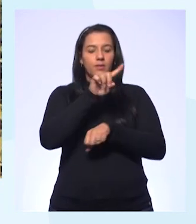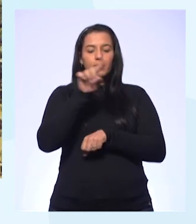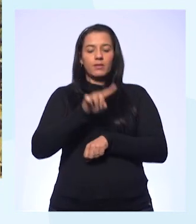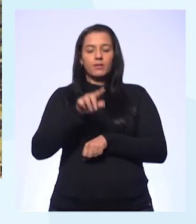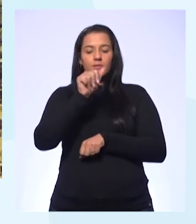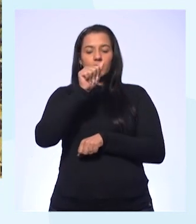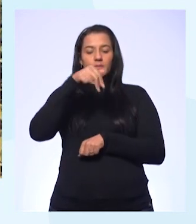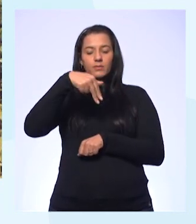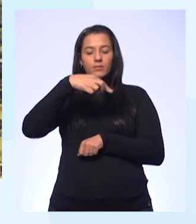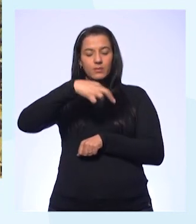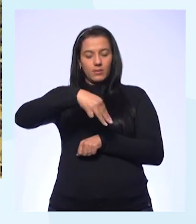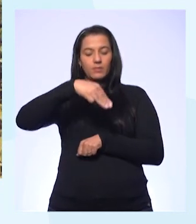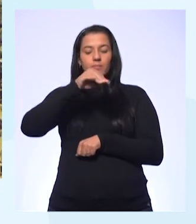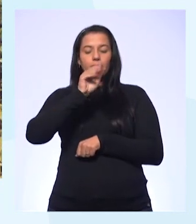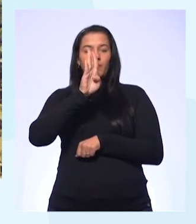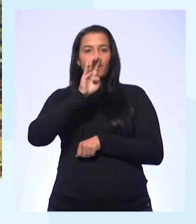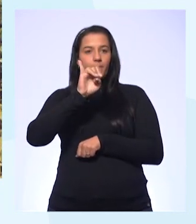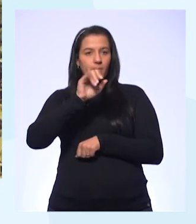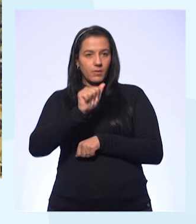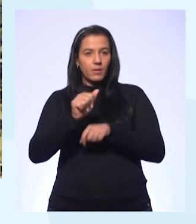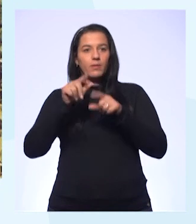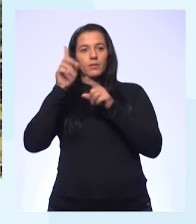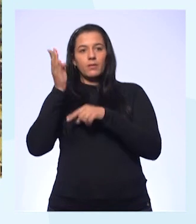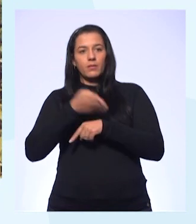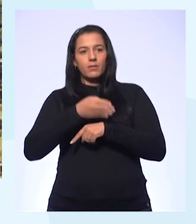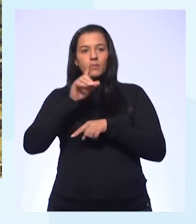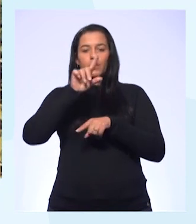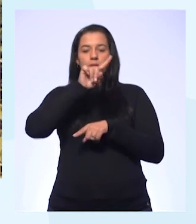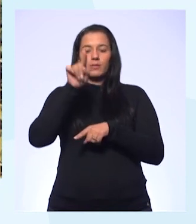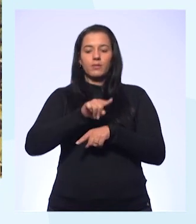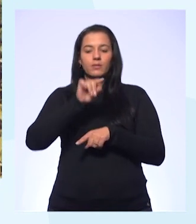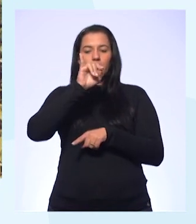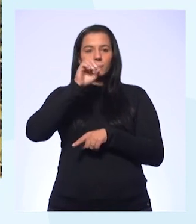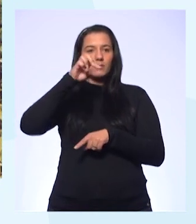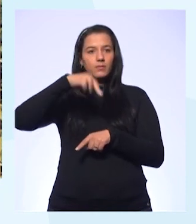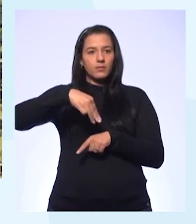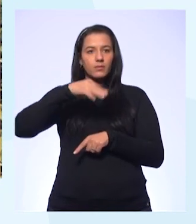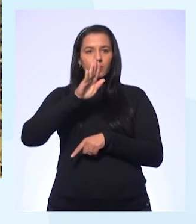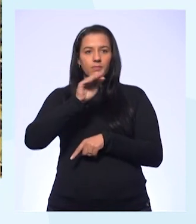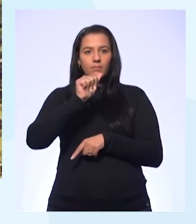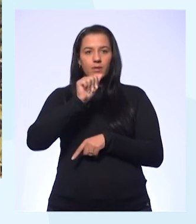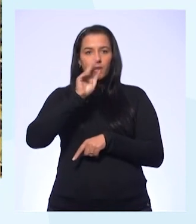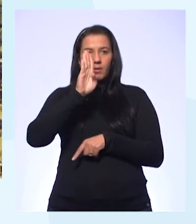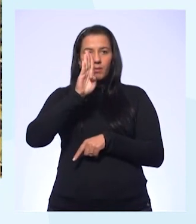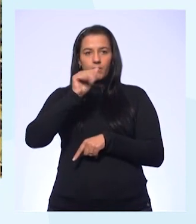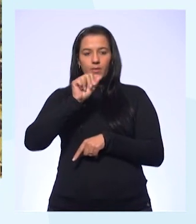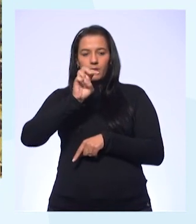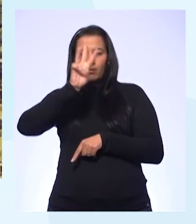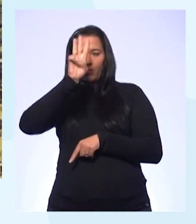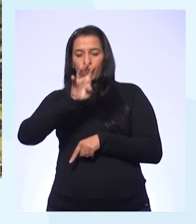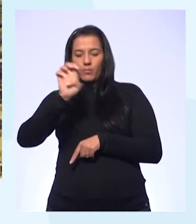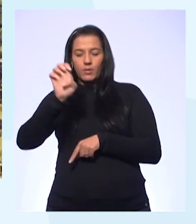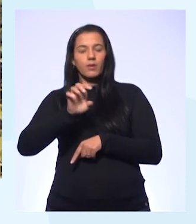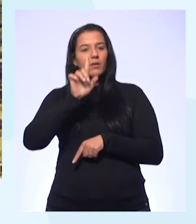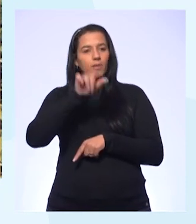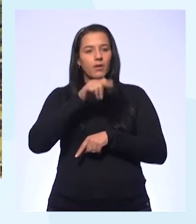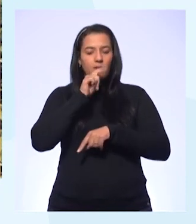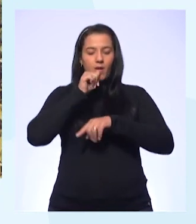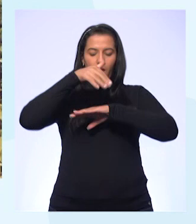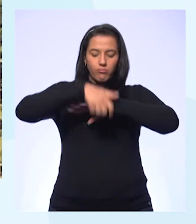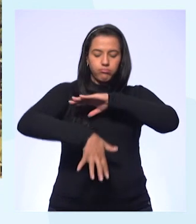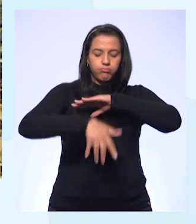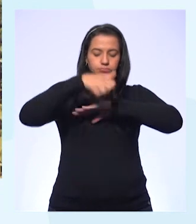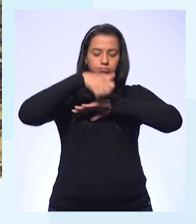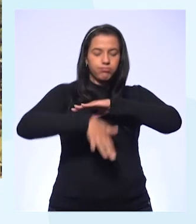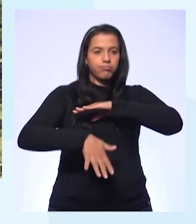vendo uma nuvem, né, imensa subindo aí, que é a questão da pressão da água, né, e a força da água que ela